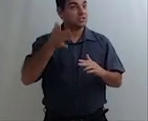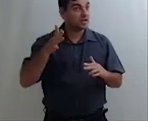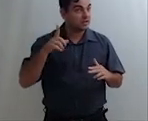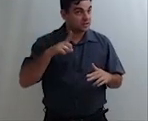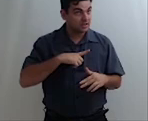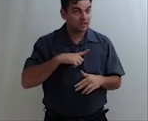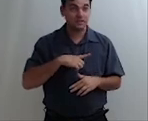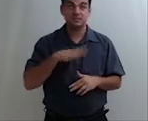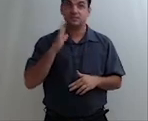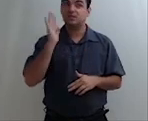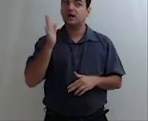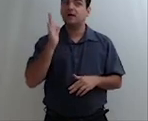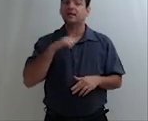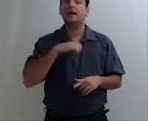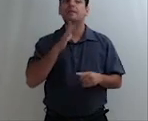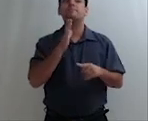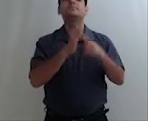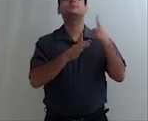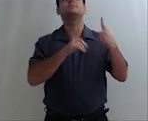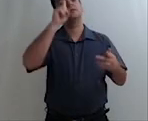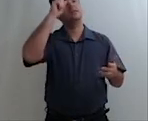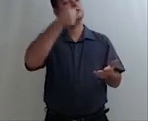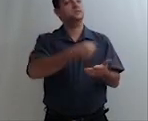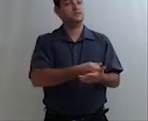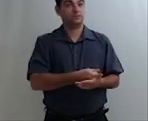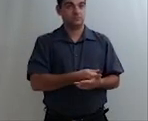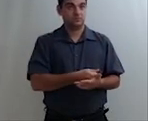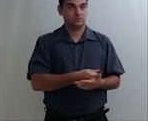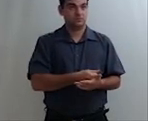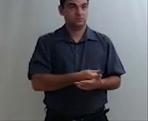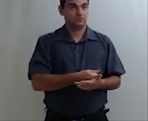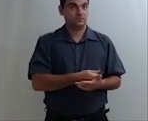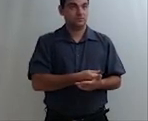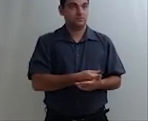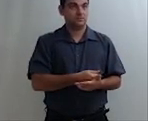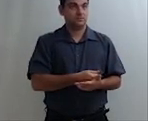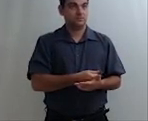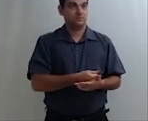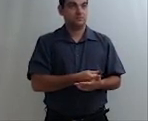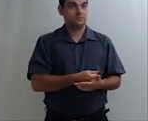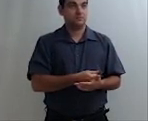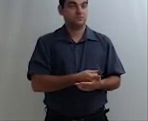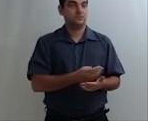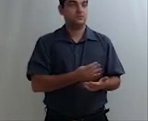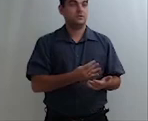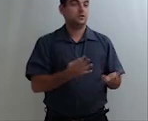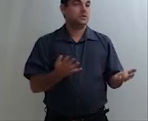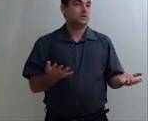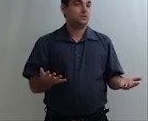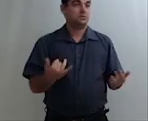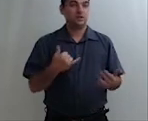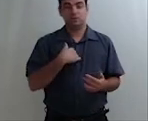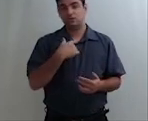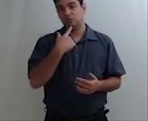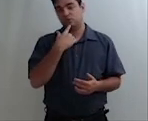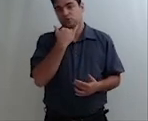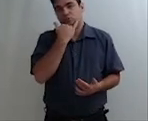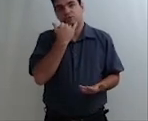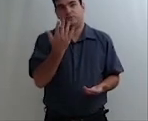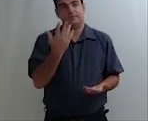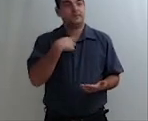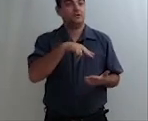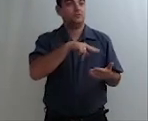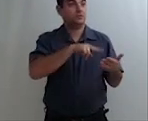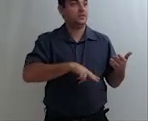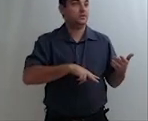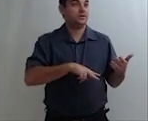originária de decretação da prisão preventiva eu peço ven aqui só para fazer eh